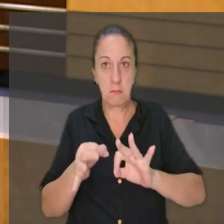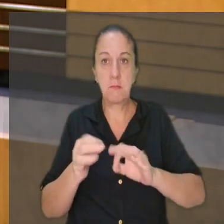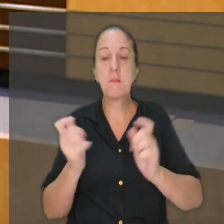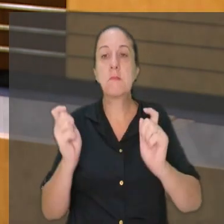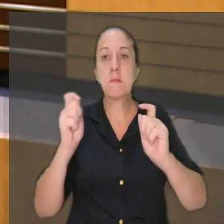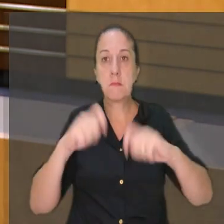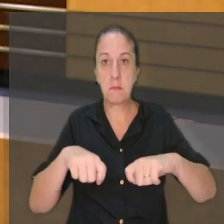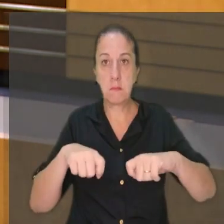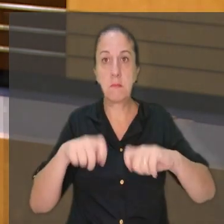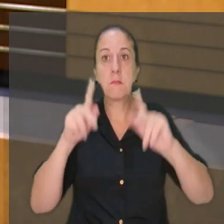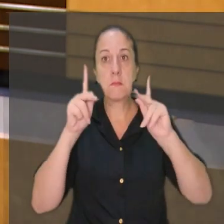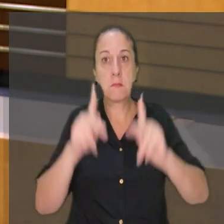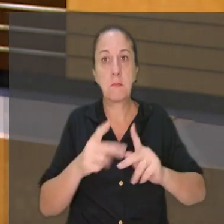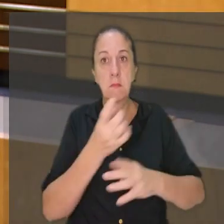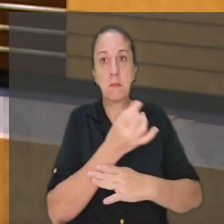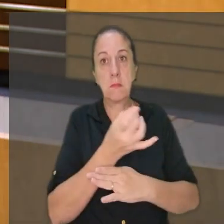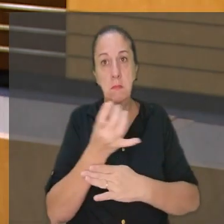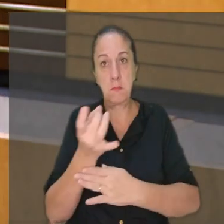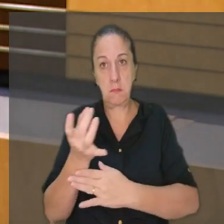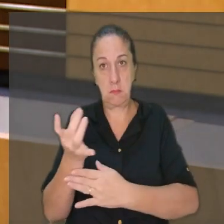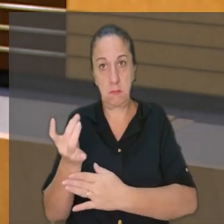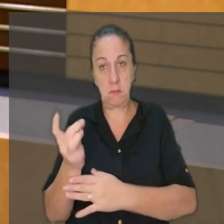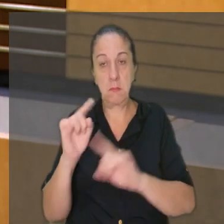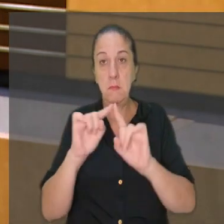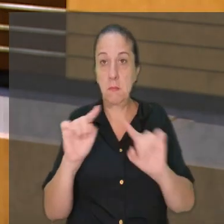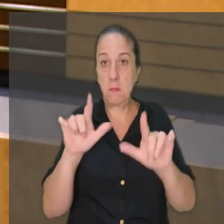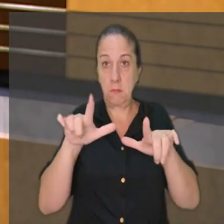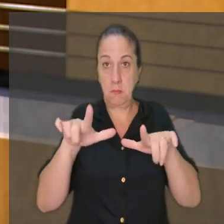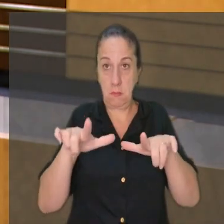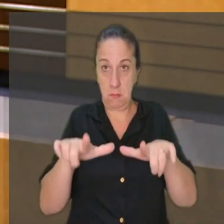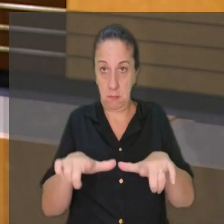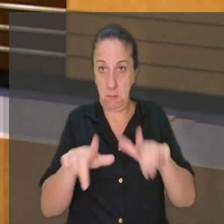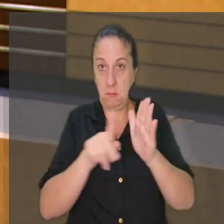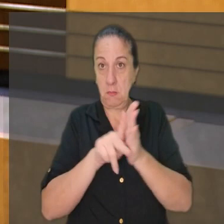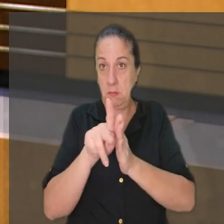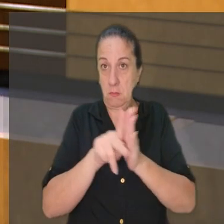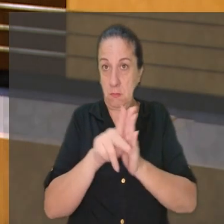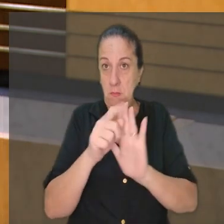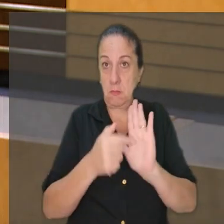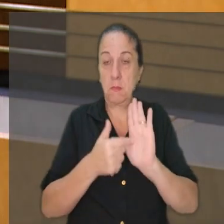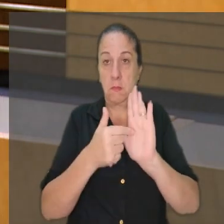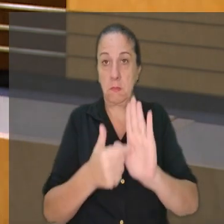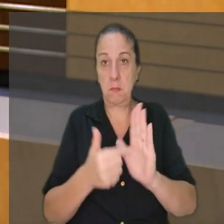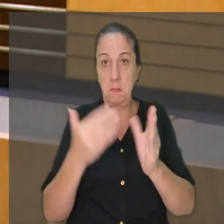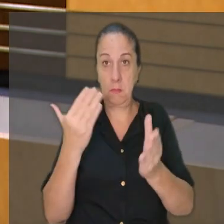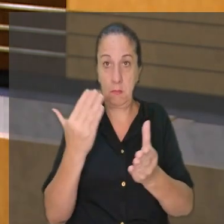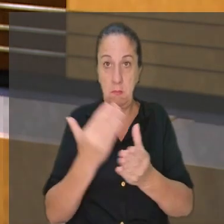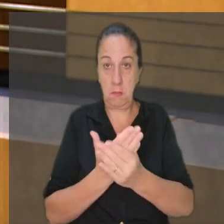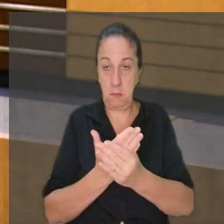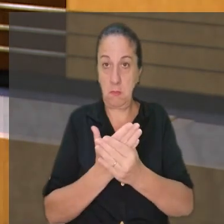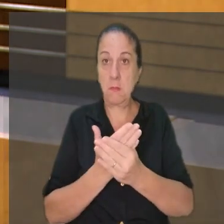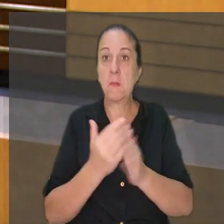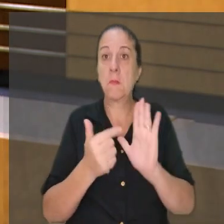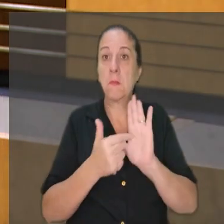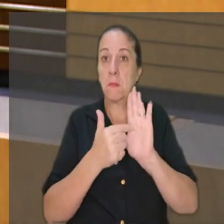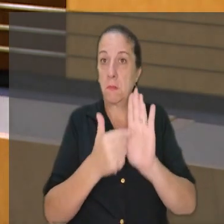a condição pessoal de cada um. Mas o laudo pericial apresentado no processo atestou que o bancário sofria